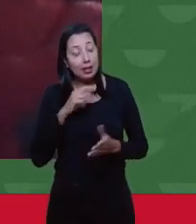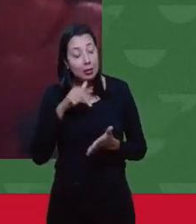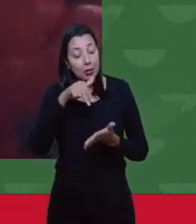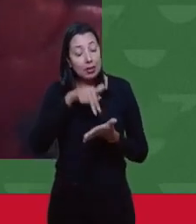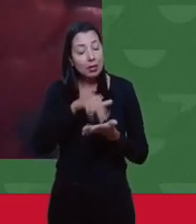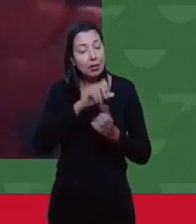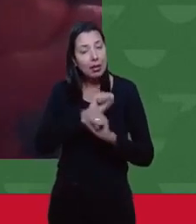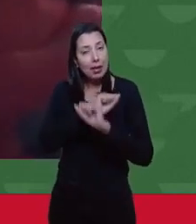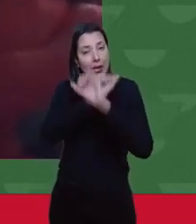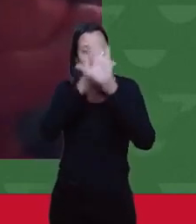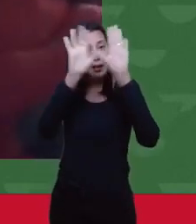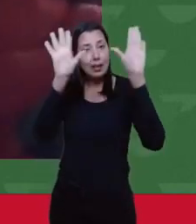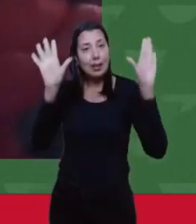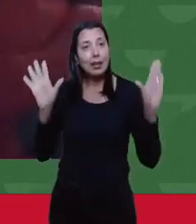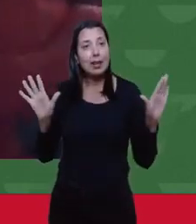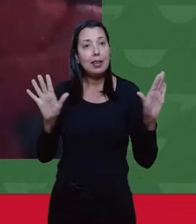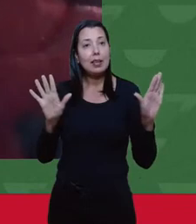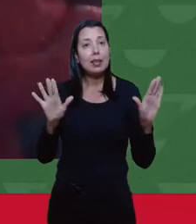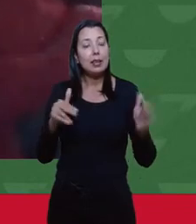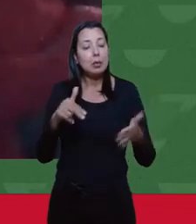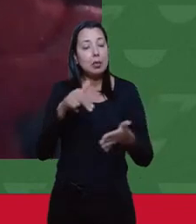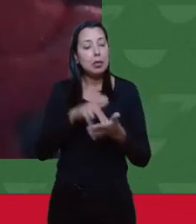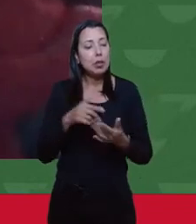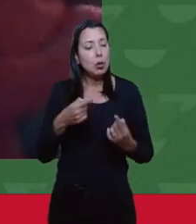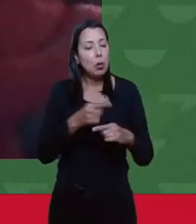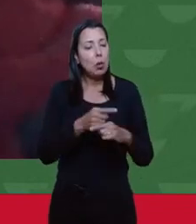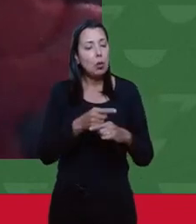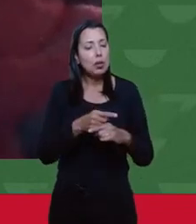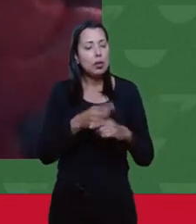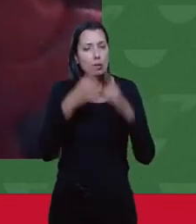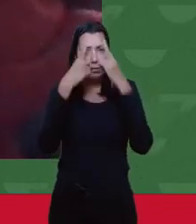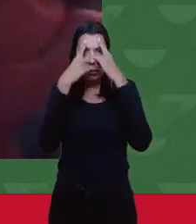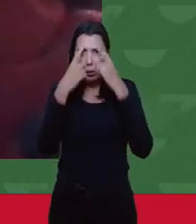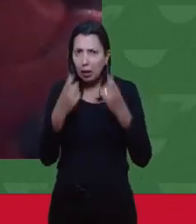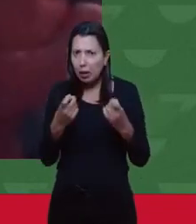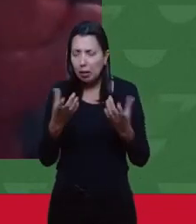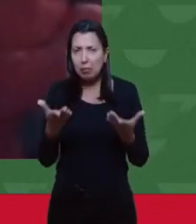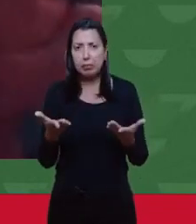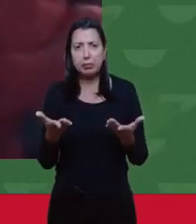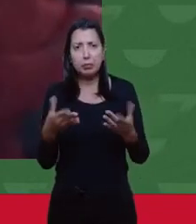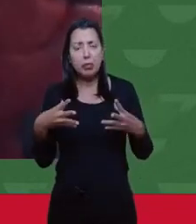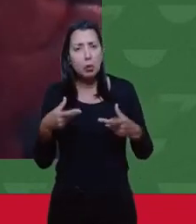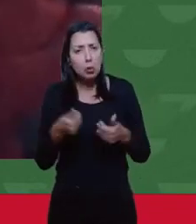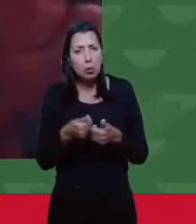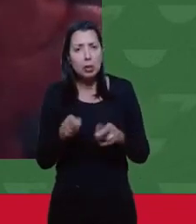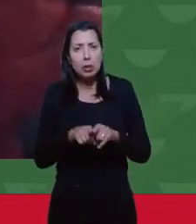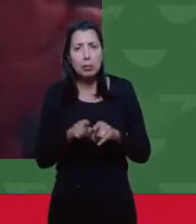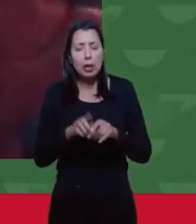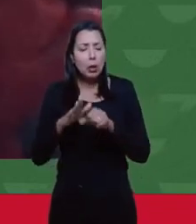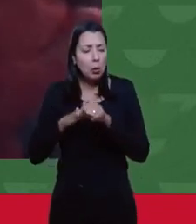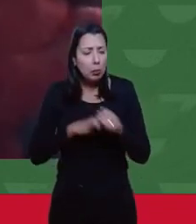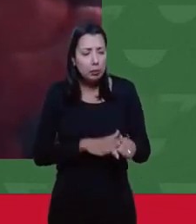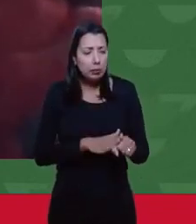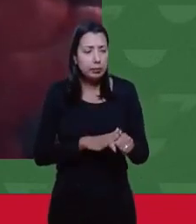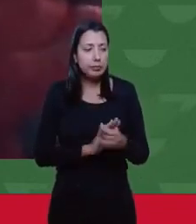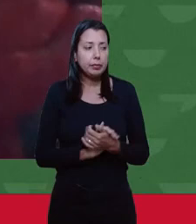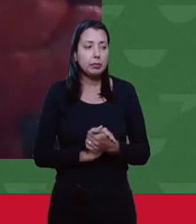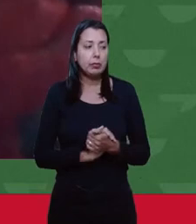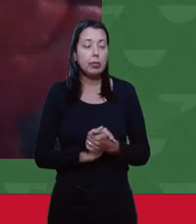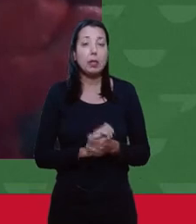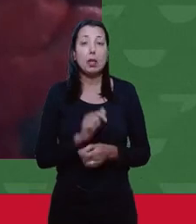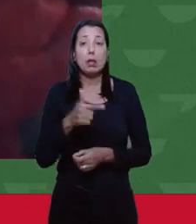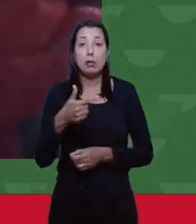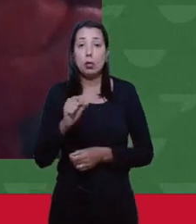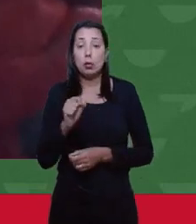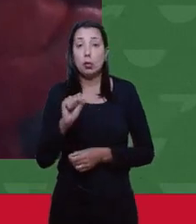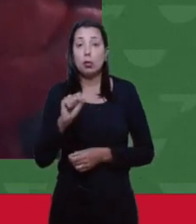muito clara. Porque o PT se posiciona contra todas as formas de violência, todas as formas de opressão. E o